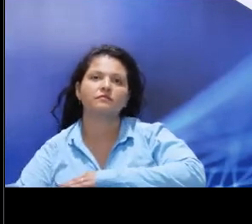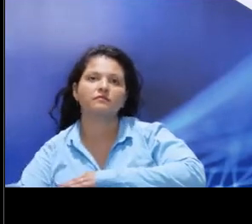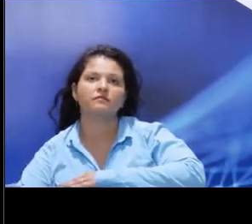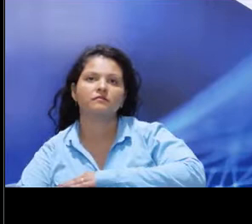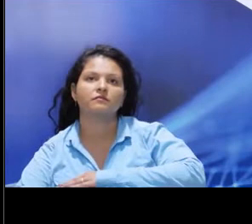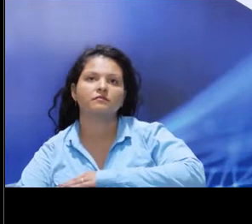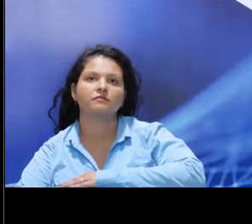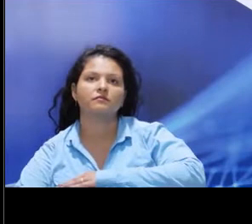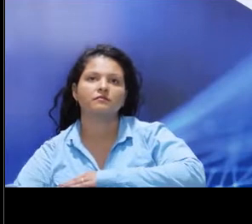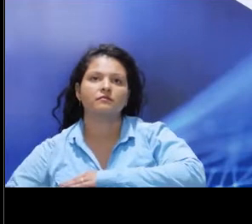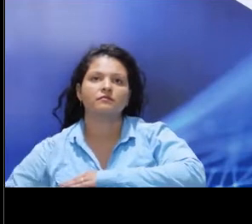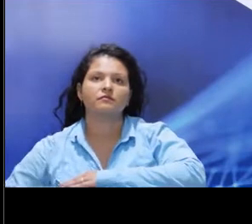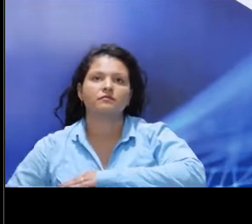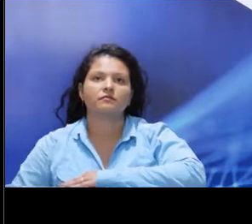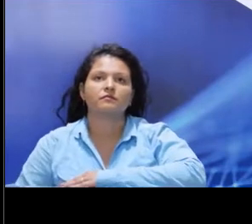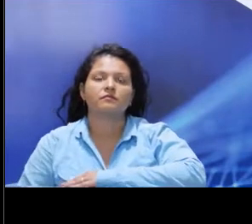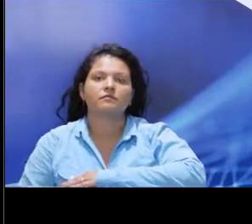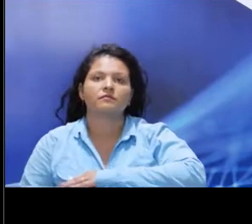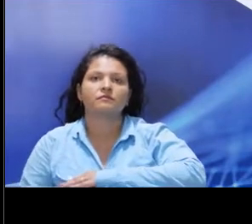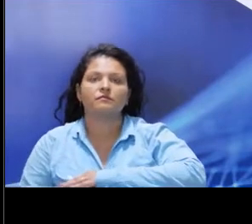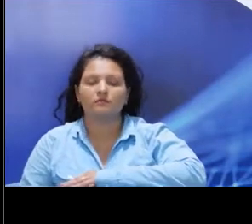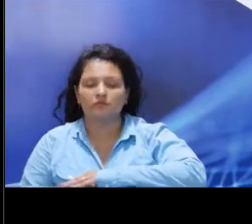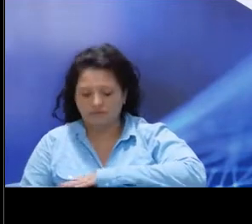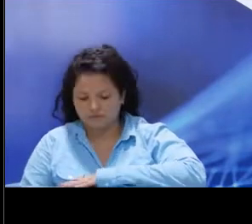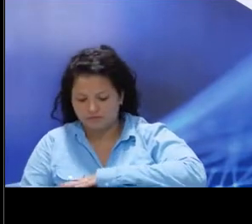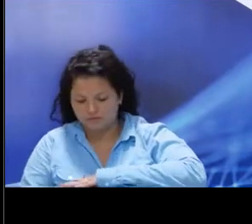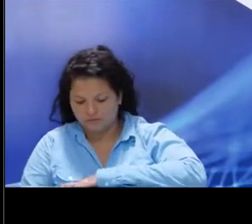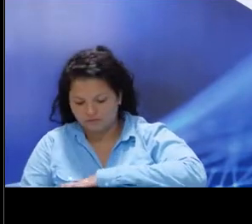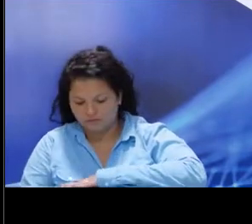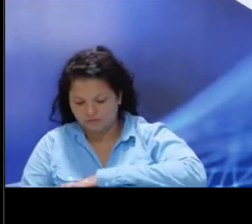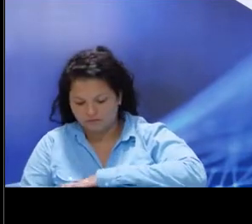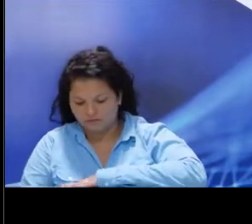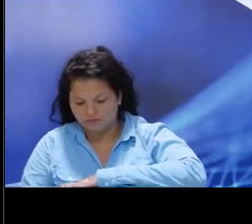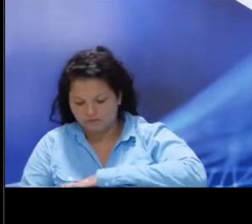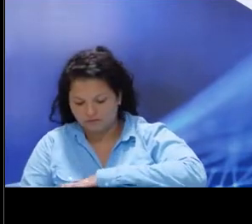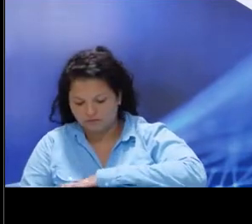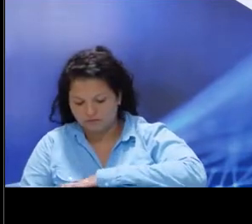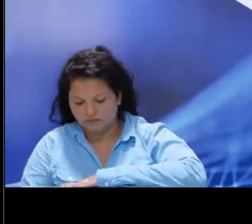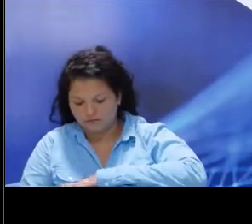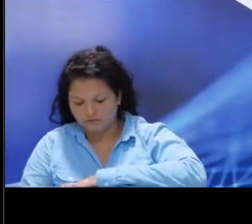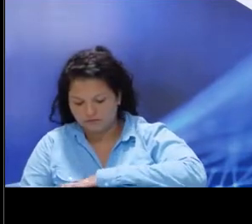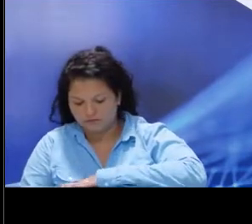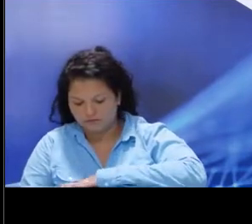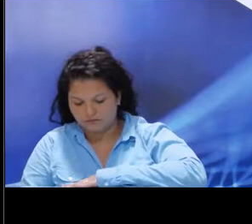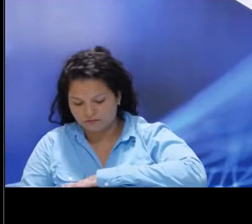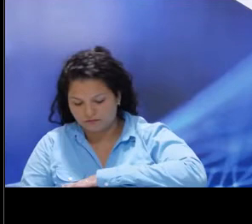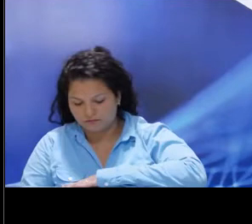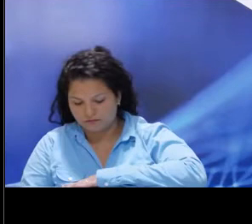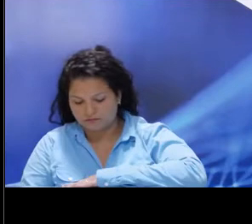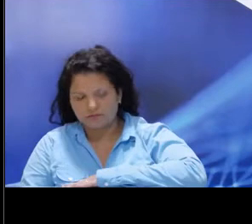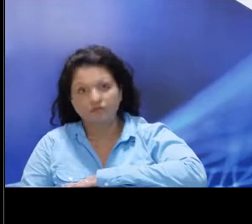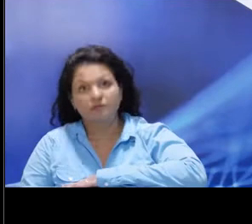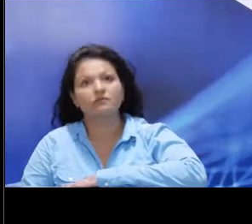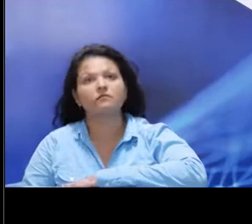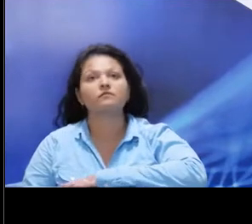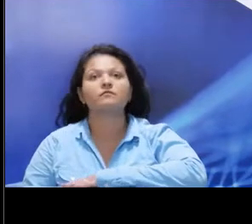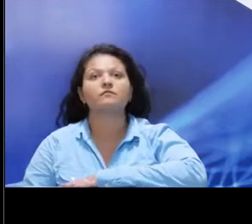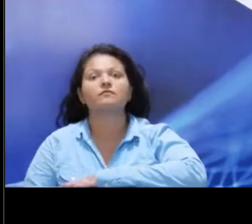de amido, ó. Aonde que eu tenho a lona comum, eu tinha 1,55 kg de amido. E aonde que eu tinha o EVOH, eu